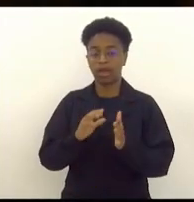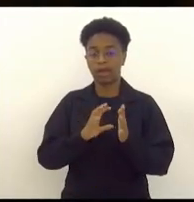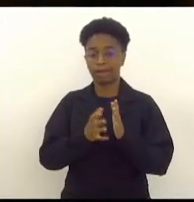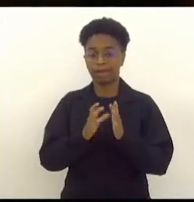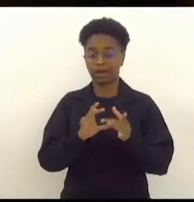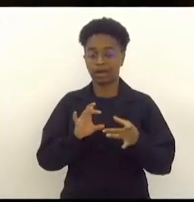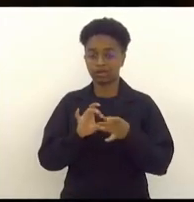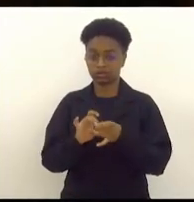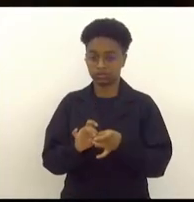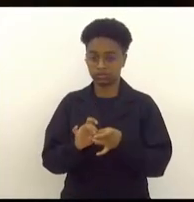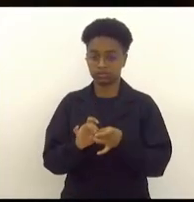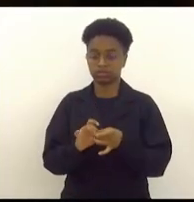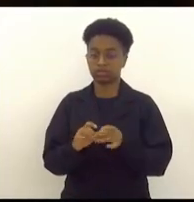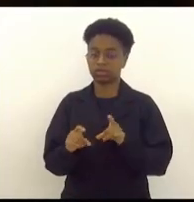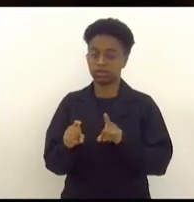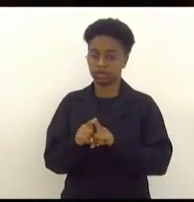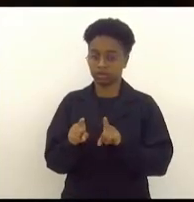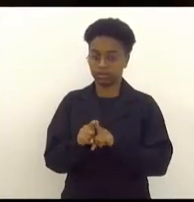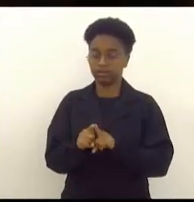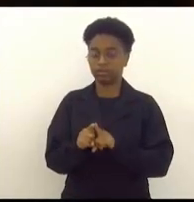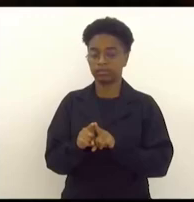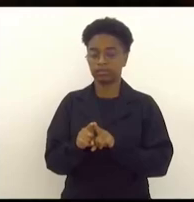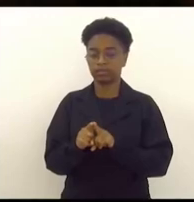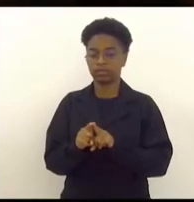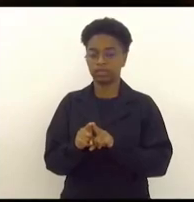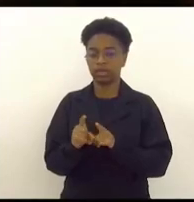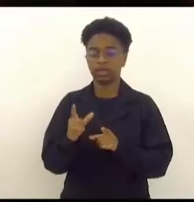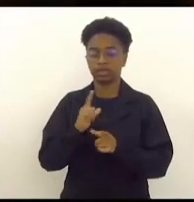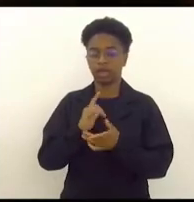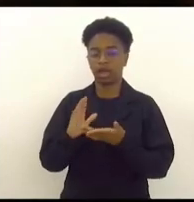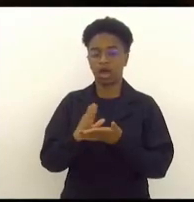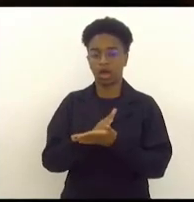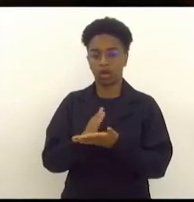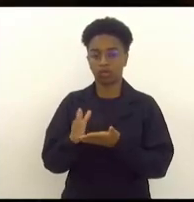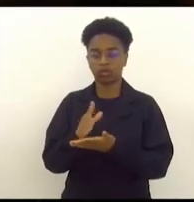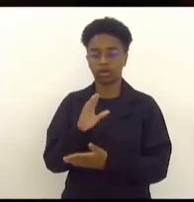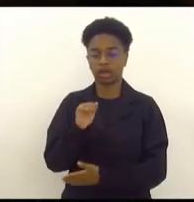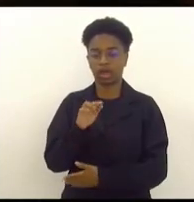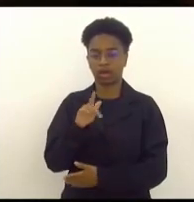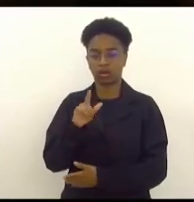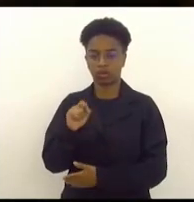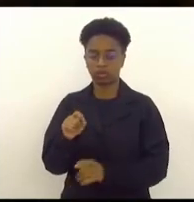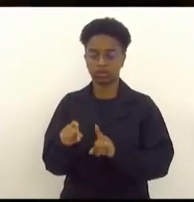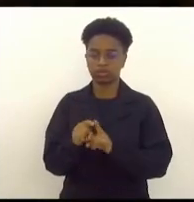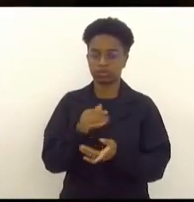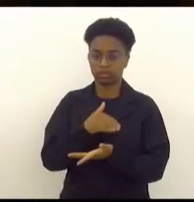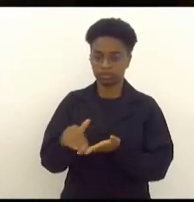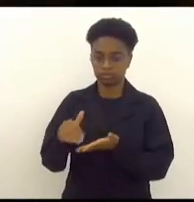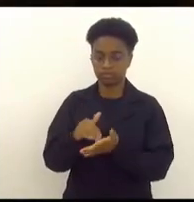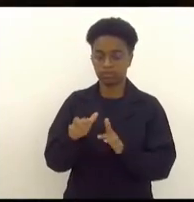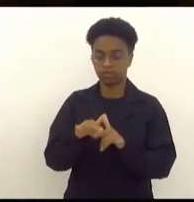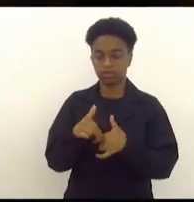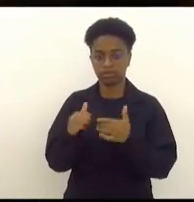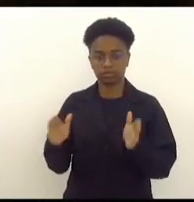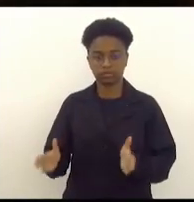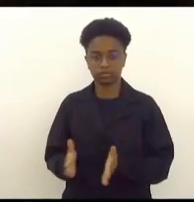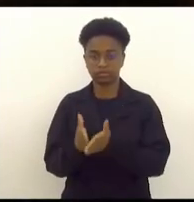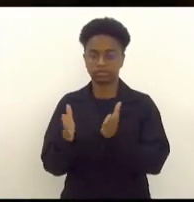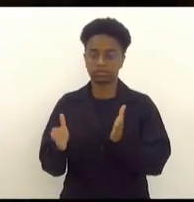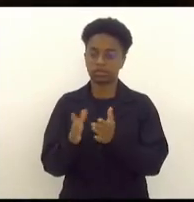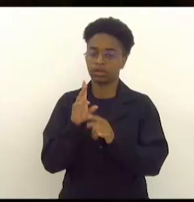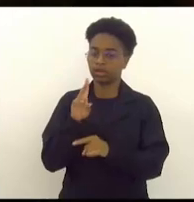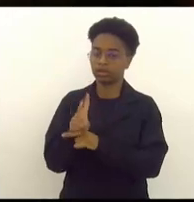boquinha e levou alguns cargos e algumas secretarias para promover a defesa